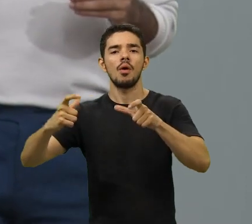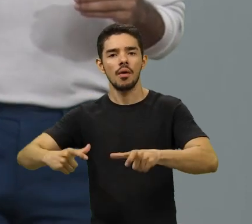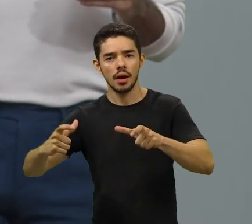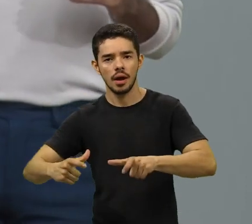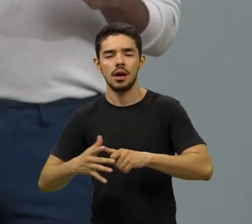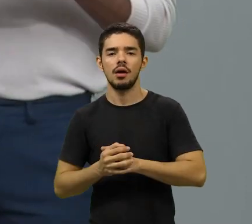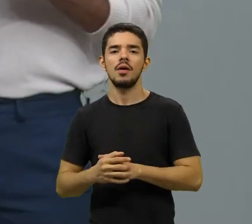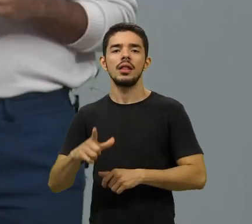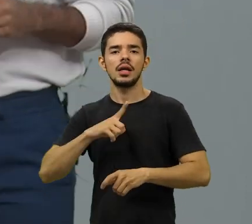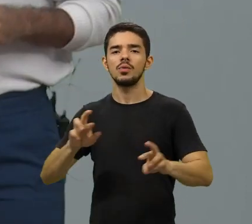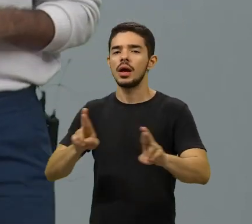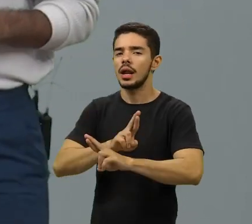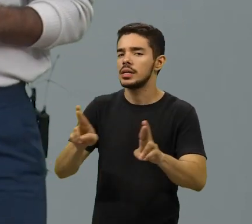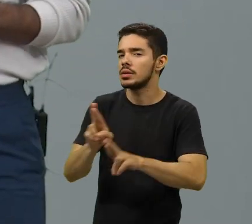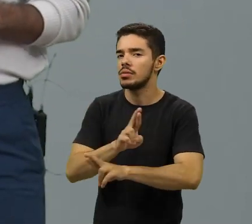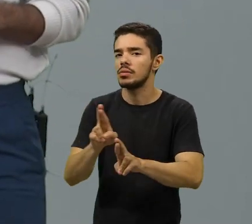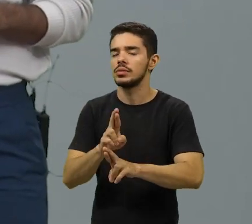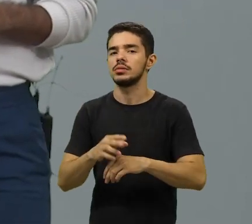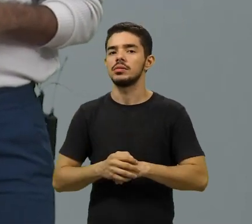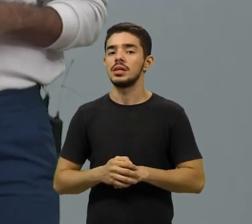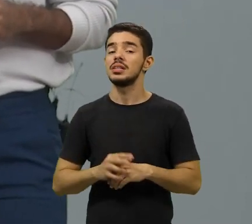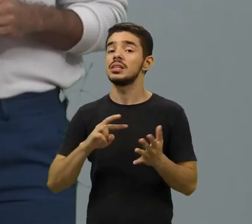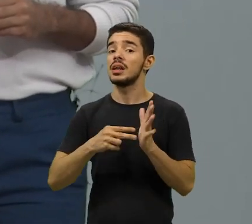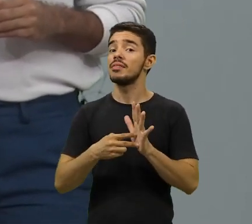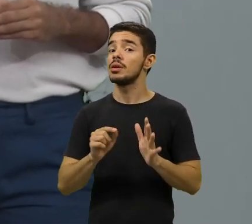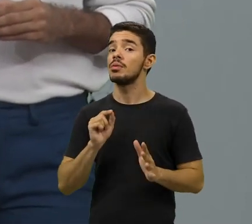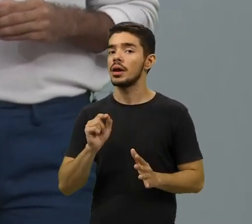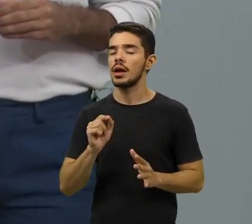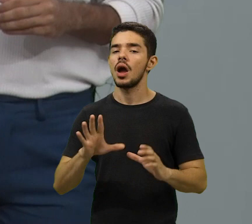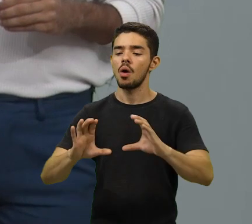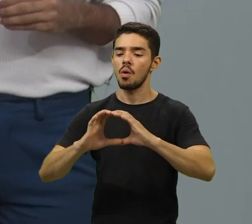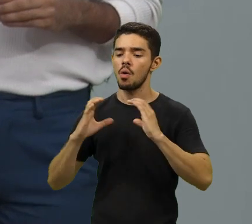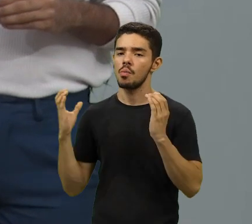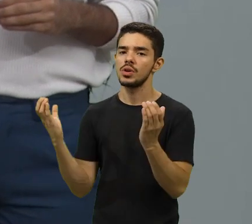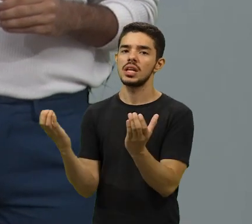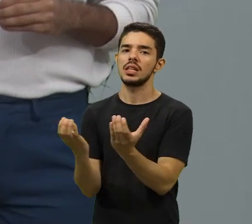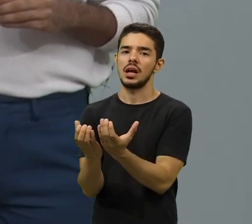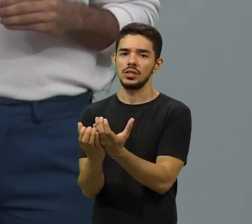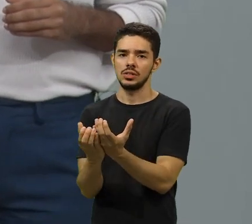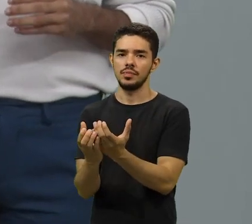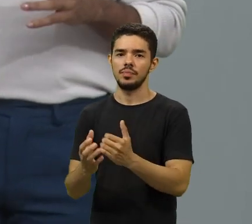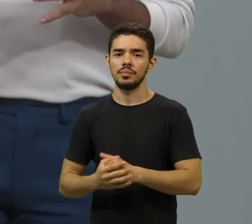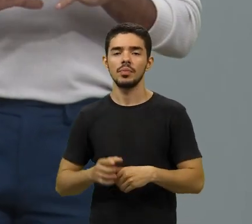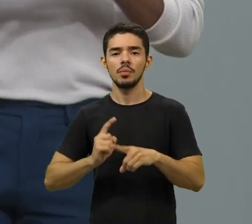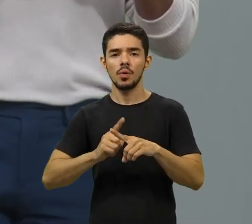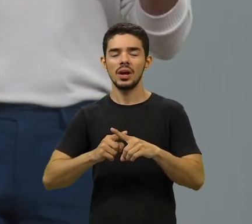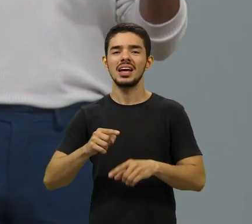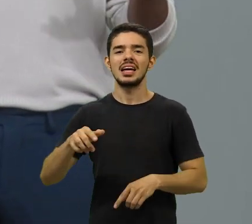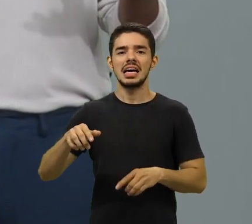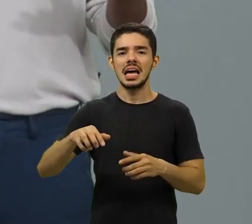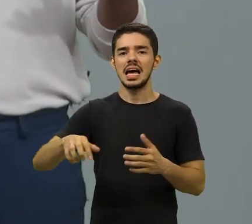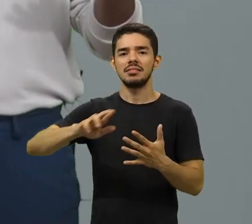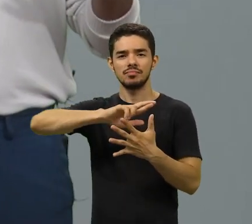determinado local e mantendo relações entre si. Nós estamos falando aí de uma comunidade, certo? Porque são